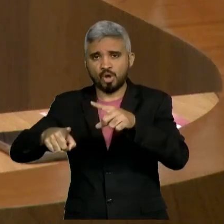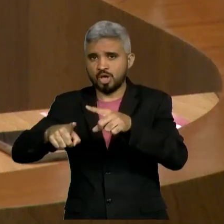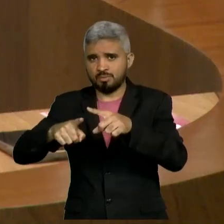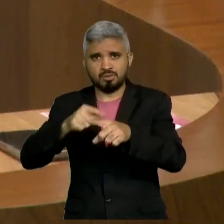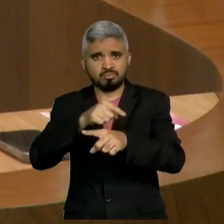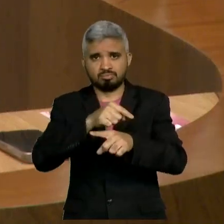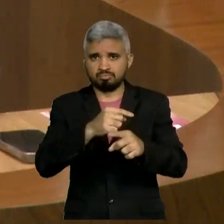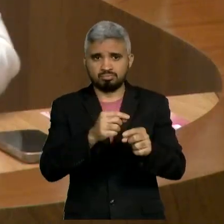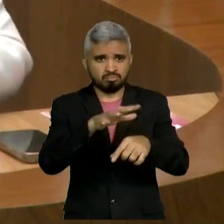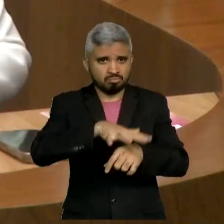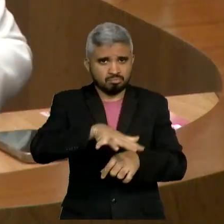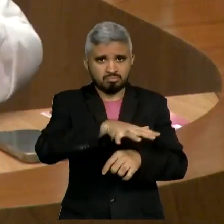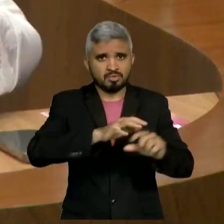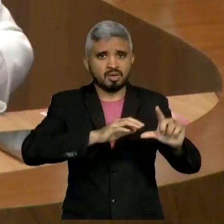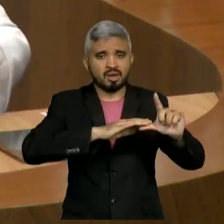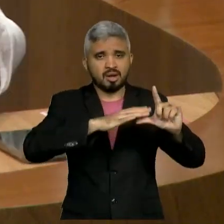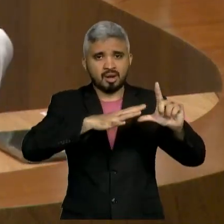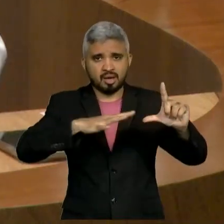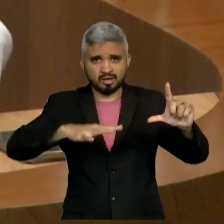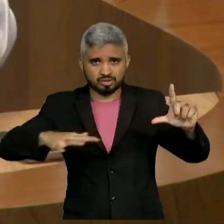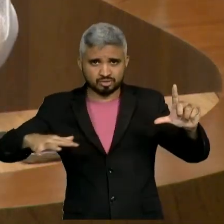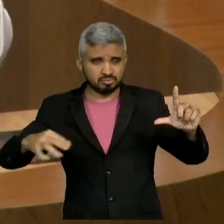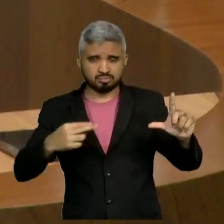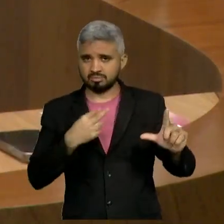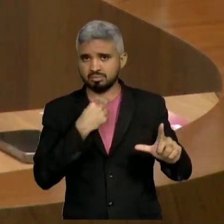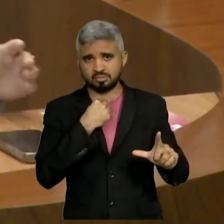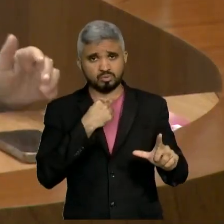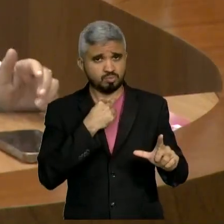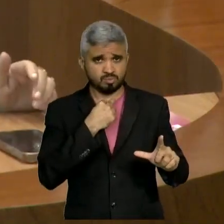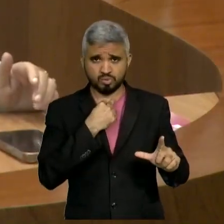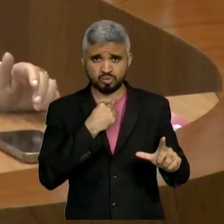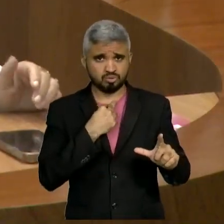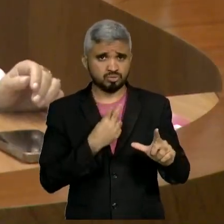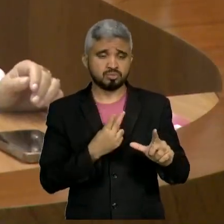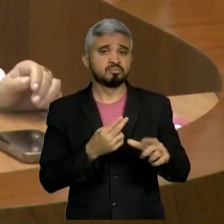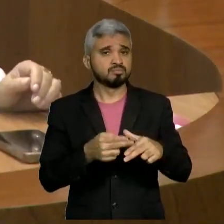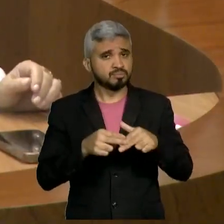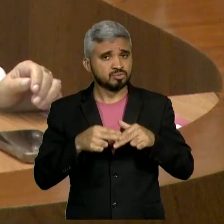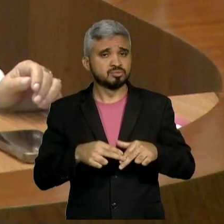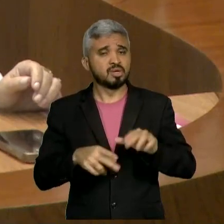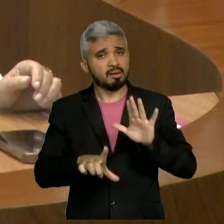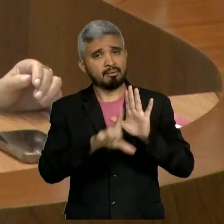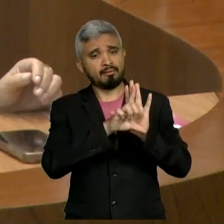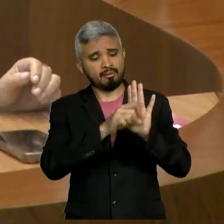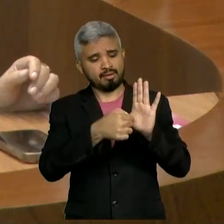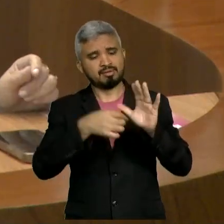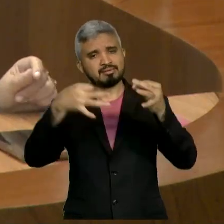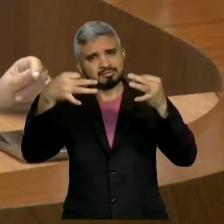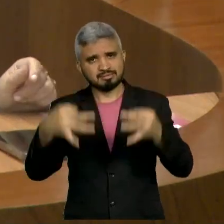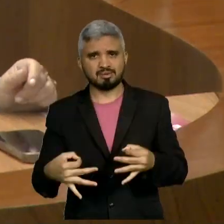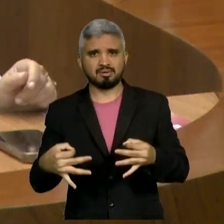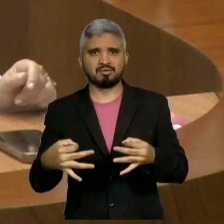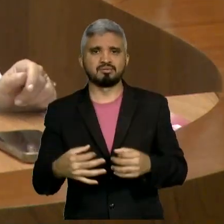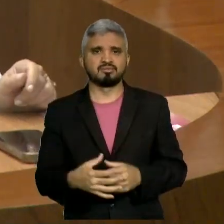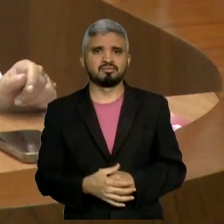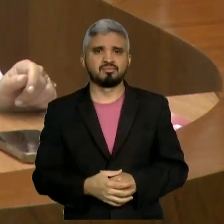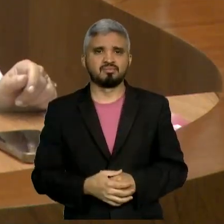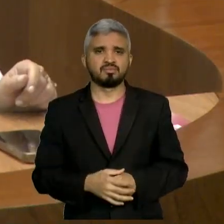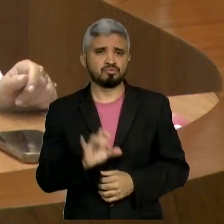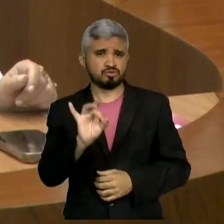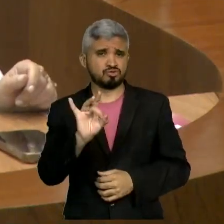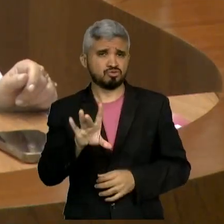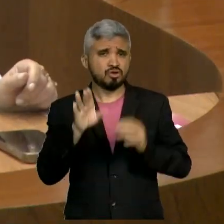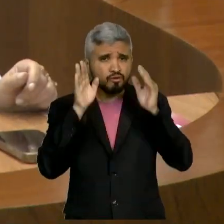preservação, essa lei, ela chegou no momento certo para a nossa região. ela não atinge apenas o município